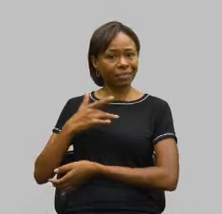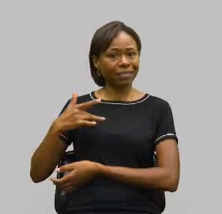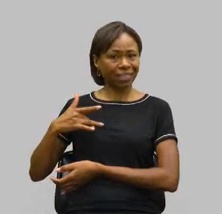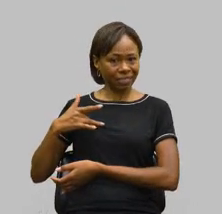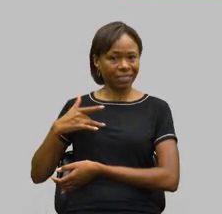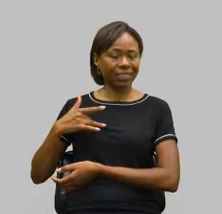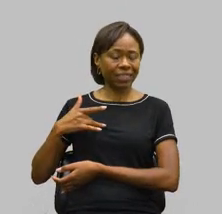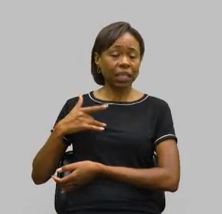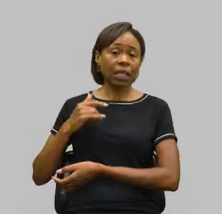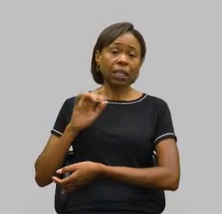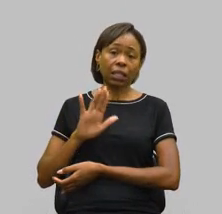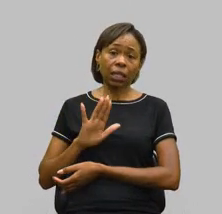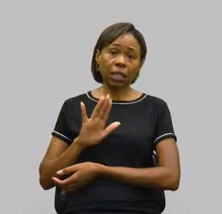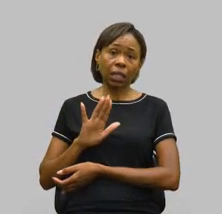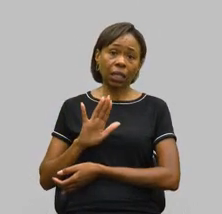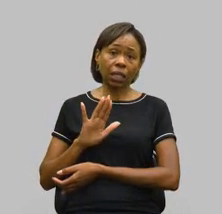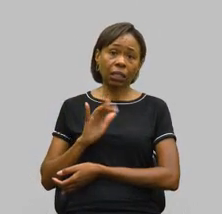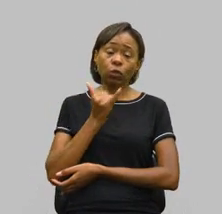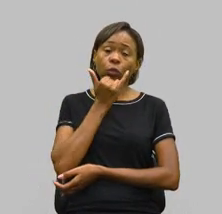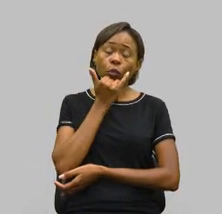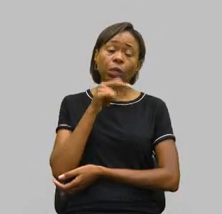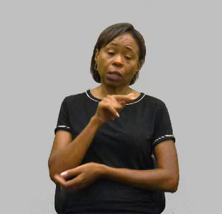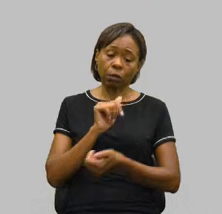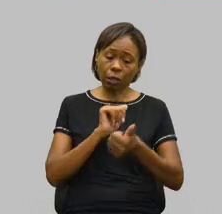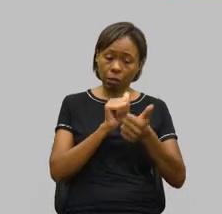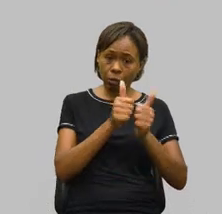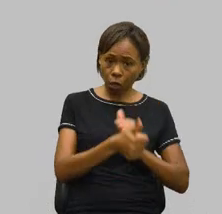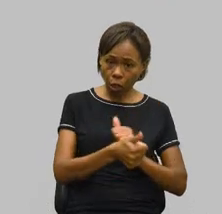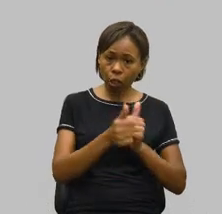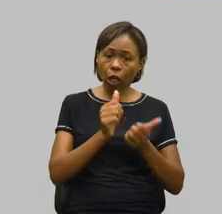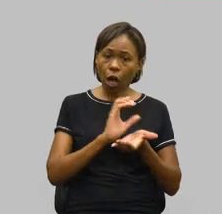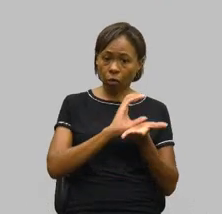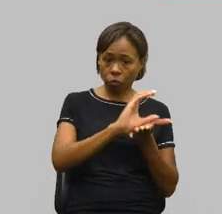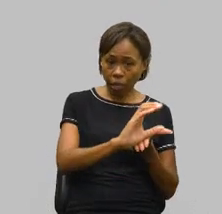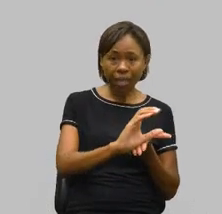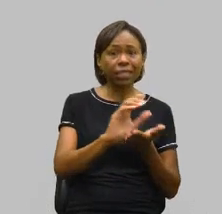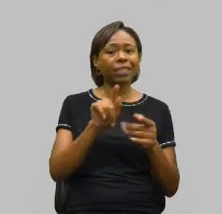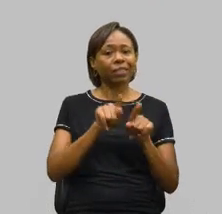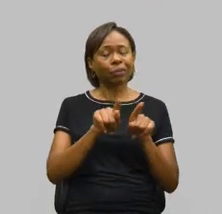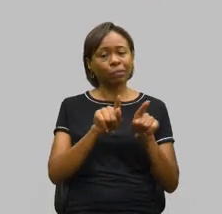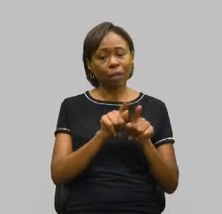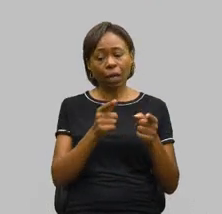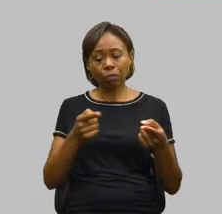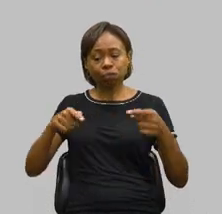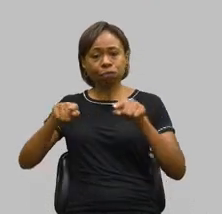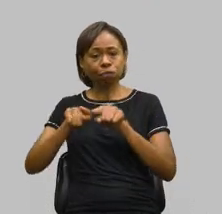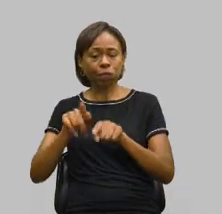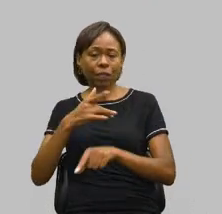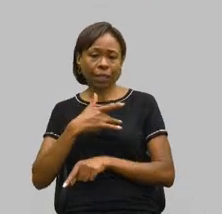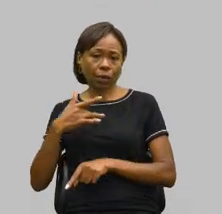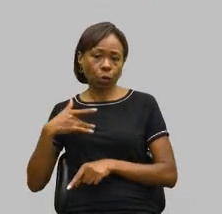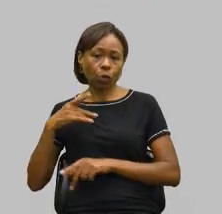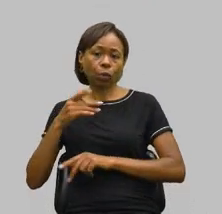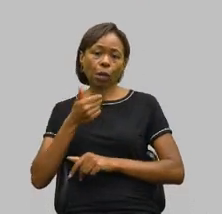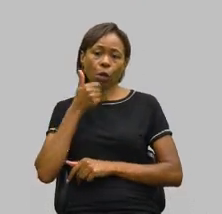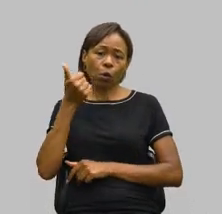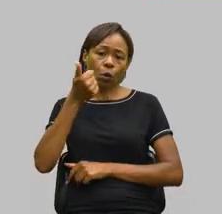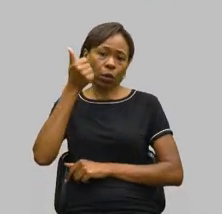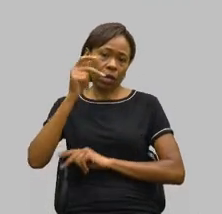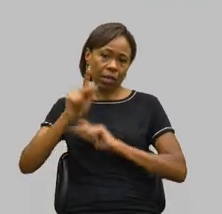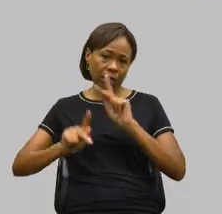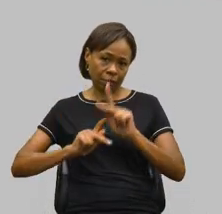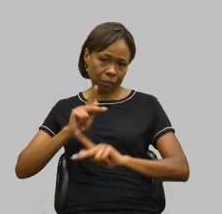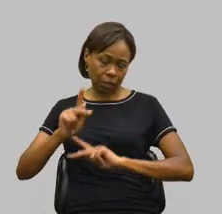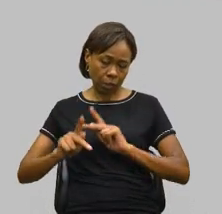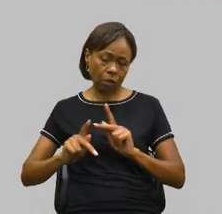políticas públicas esportivas a gente com certeza melhora a vida das pessoas e a gente precisa de fato investir cada vez mais no esporte e e um dos pontos